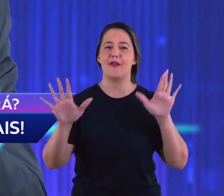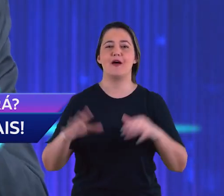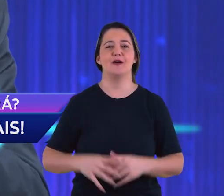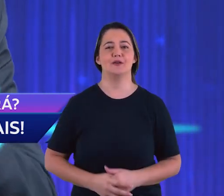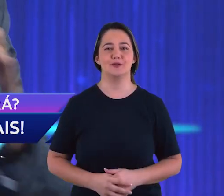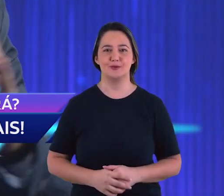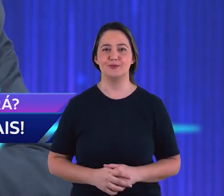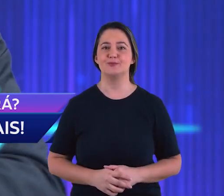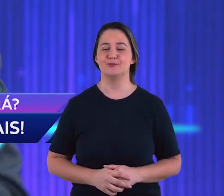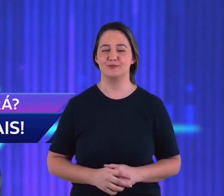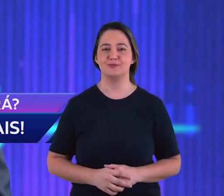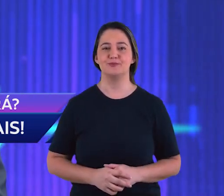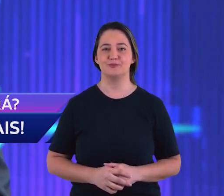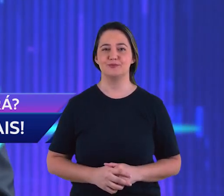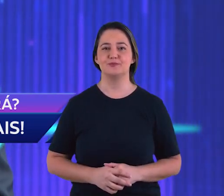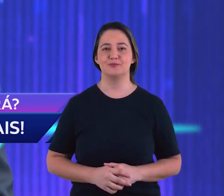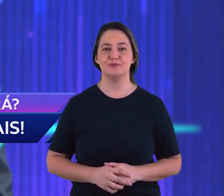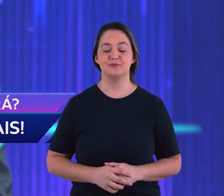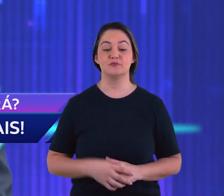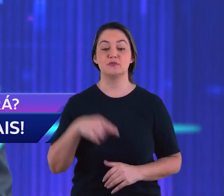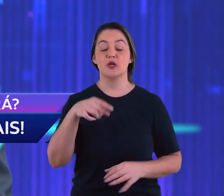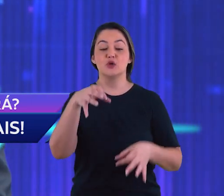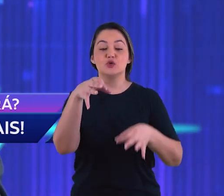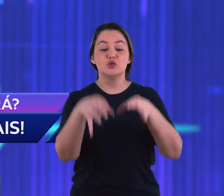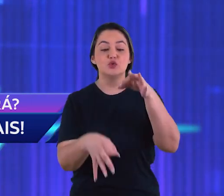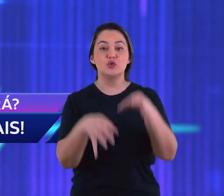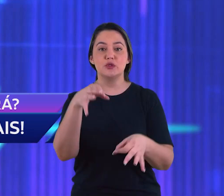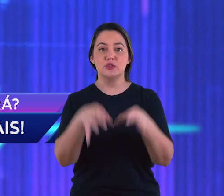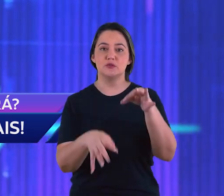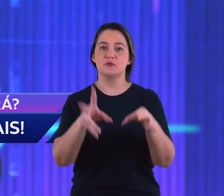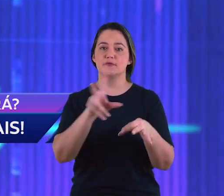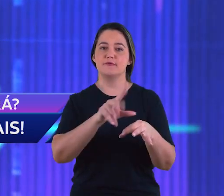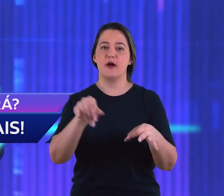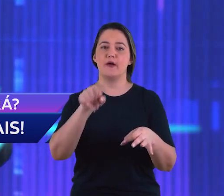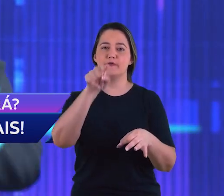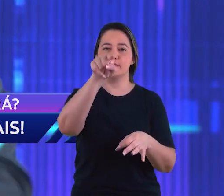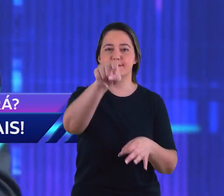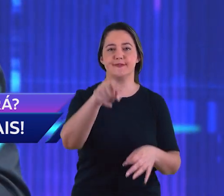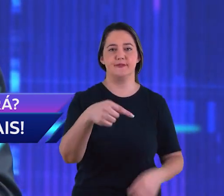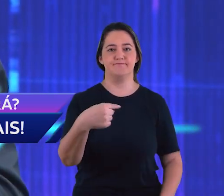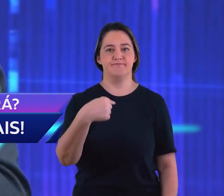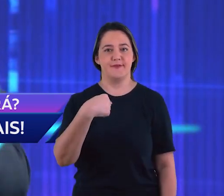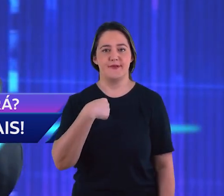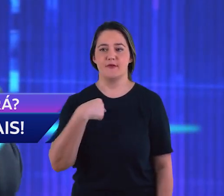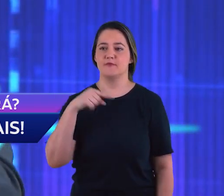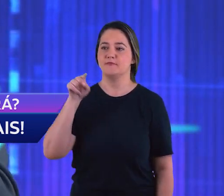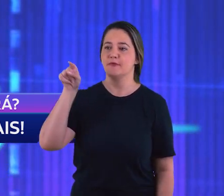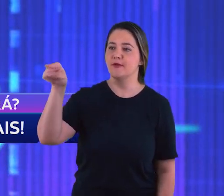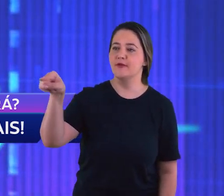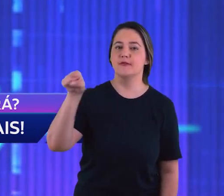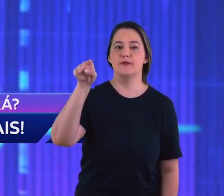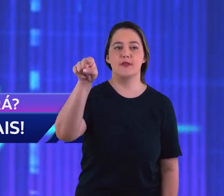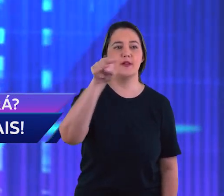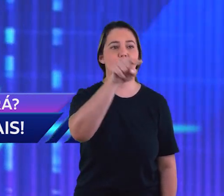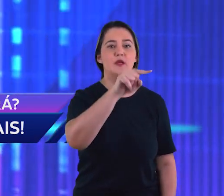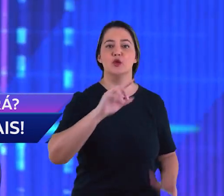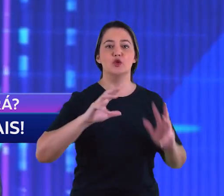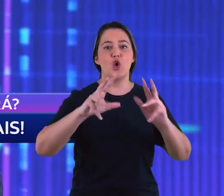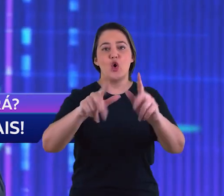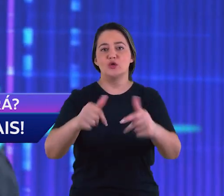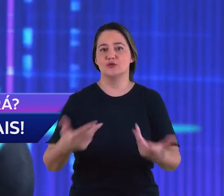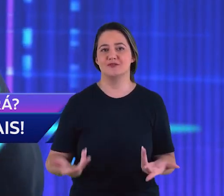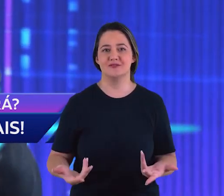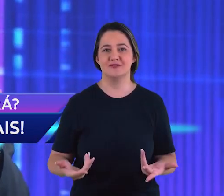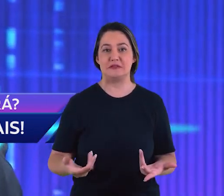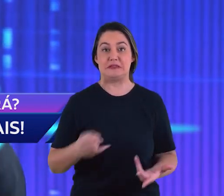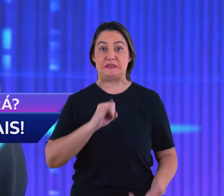muito claro para todos nós. Esse juízo vai nos alcançar se nós não estivermos com a nossa